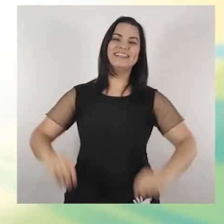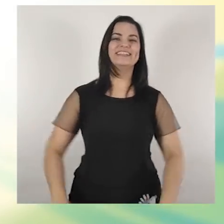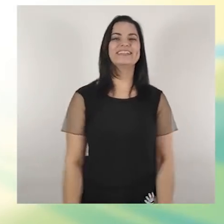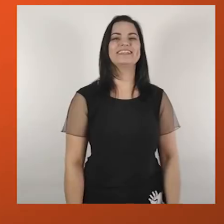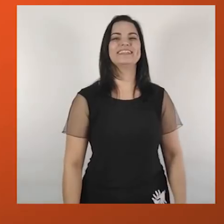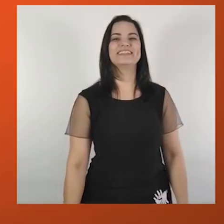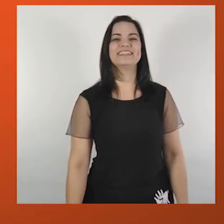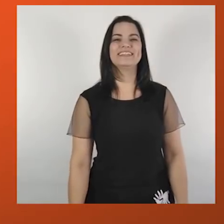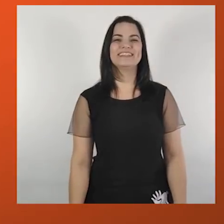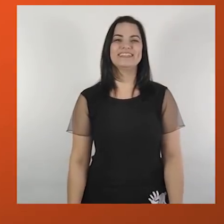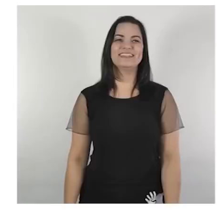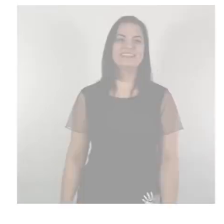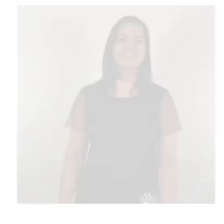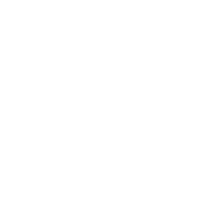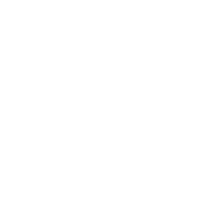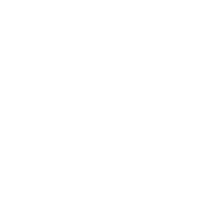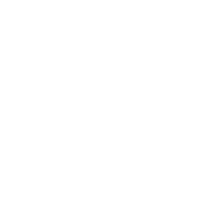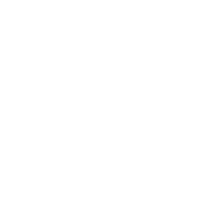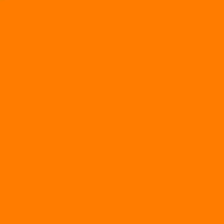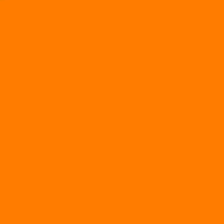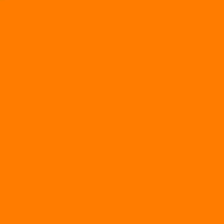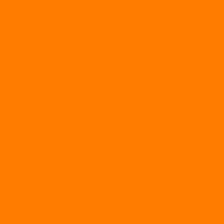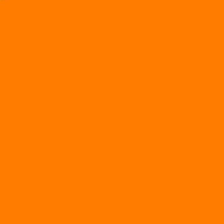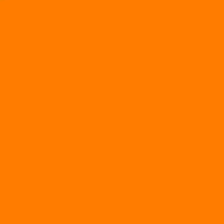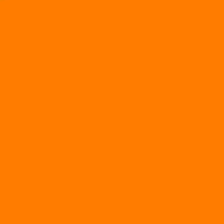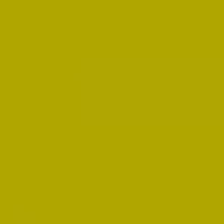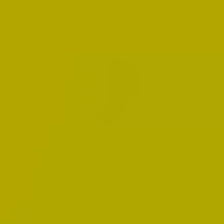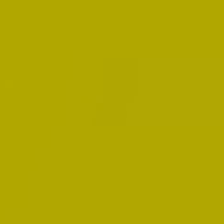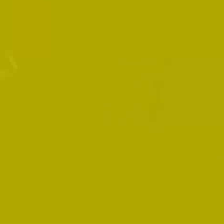Luna, Luna.